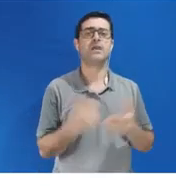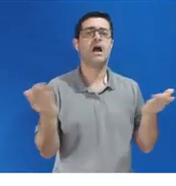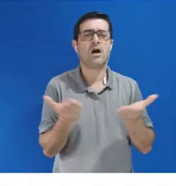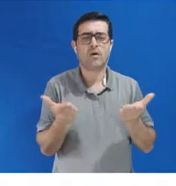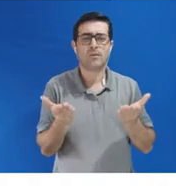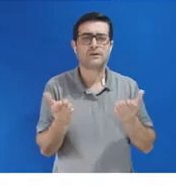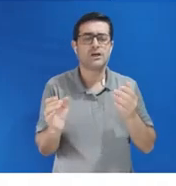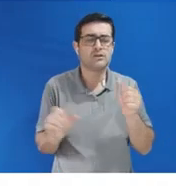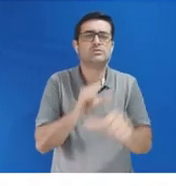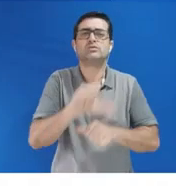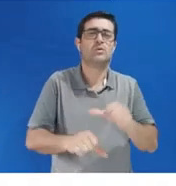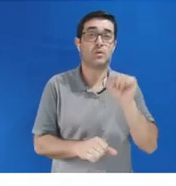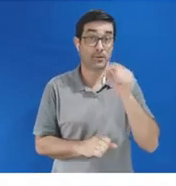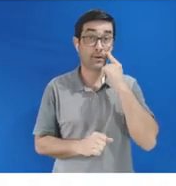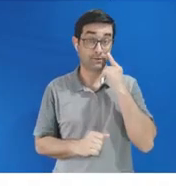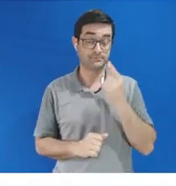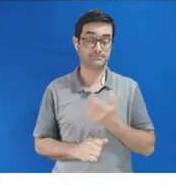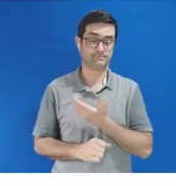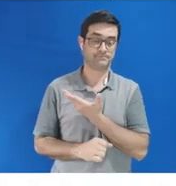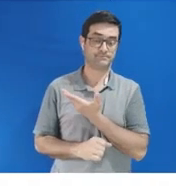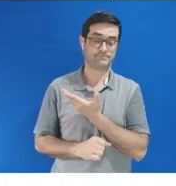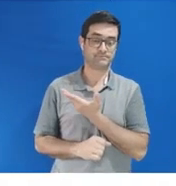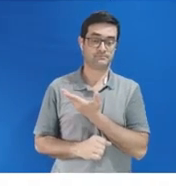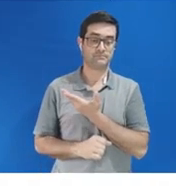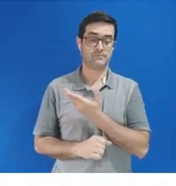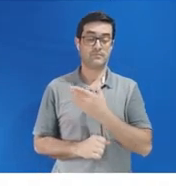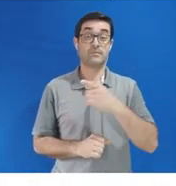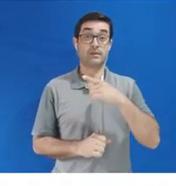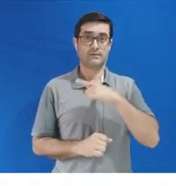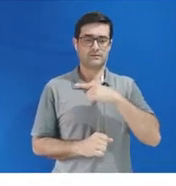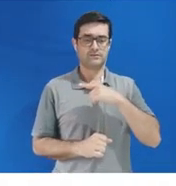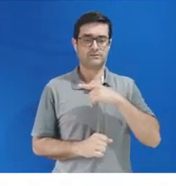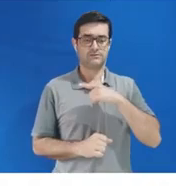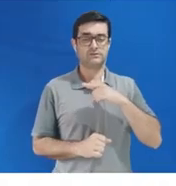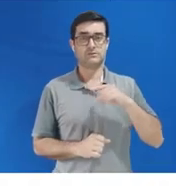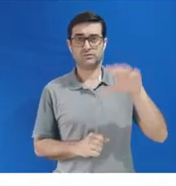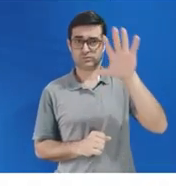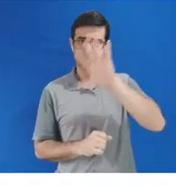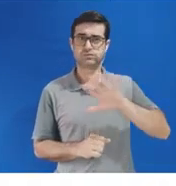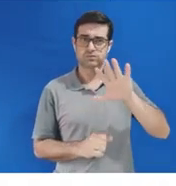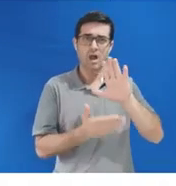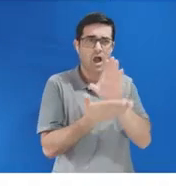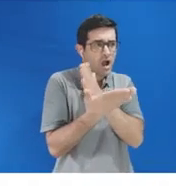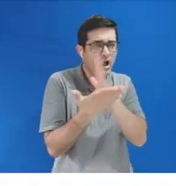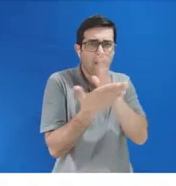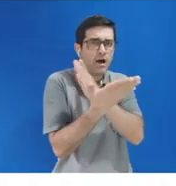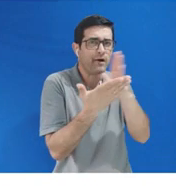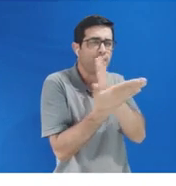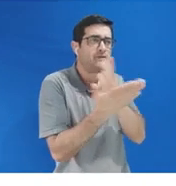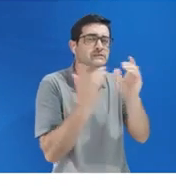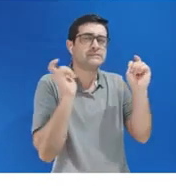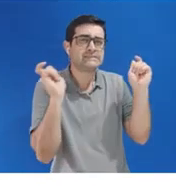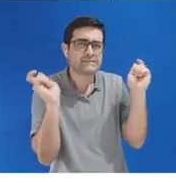aqui? Agora eu estou levando em consideração, né, que algumas espécies vão